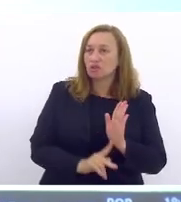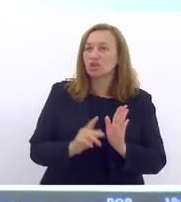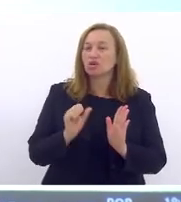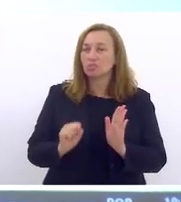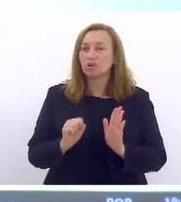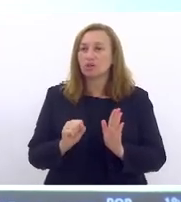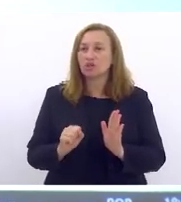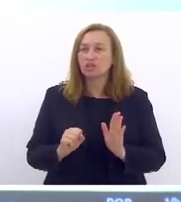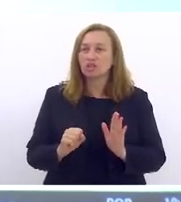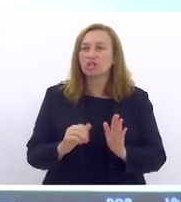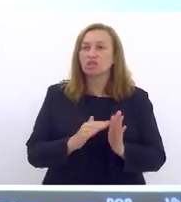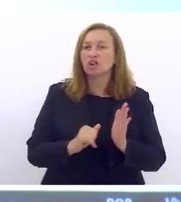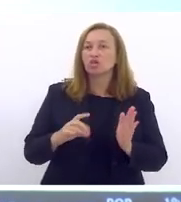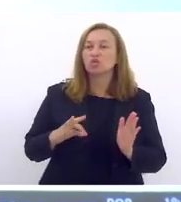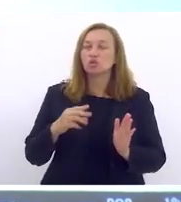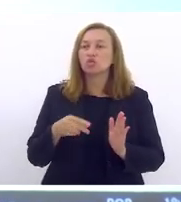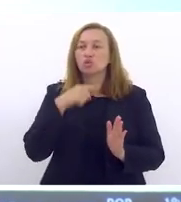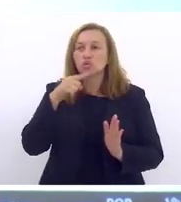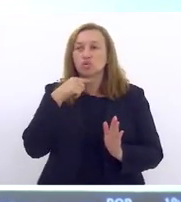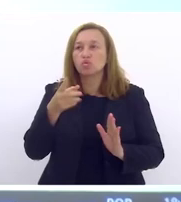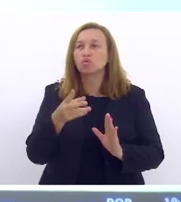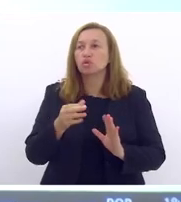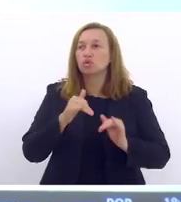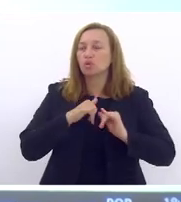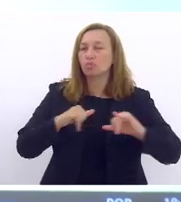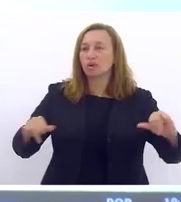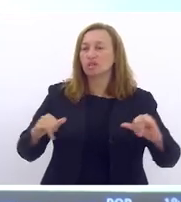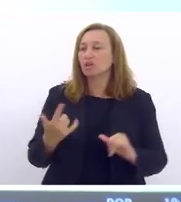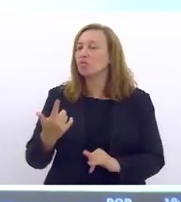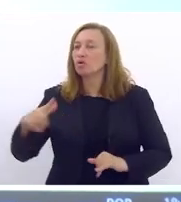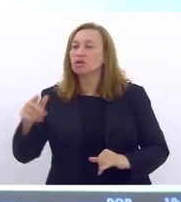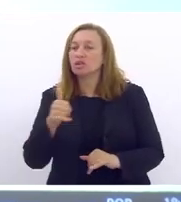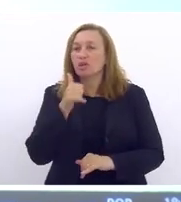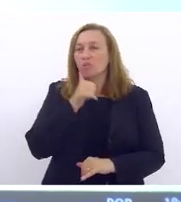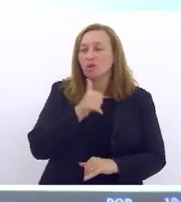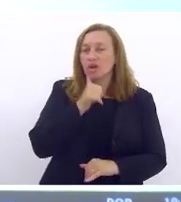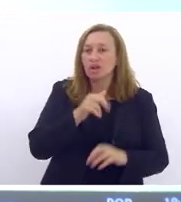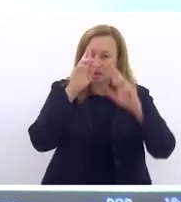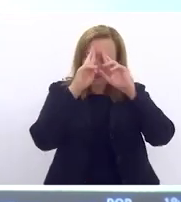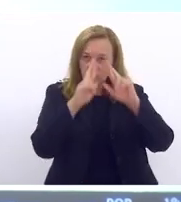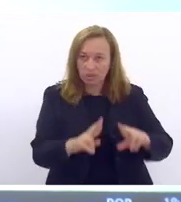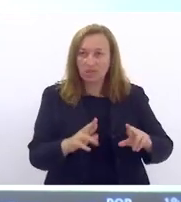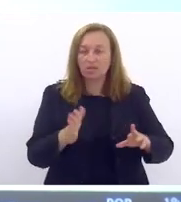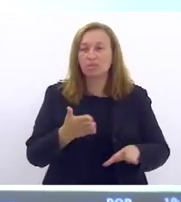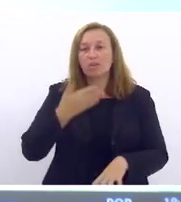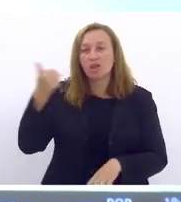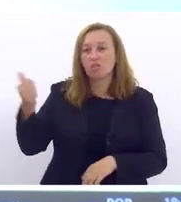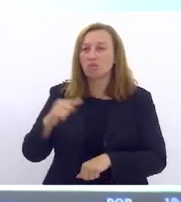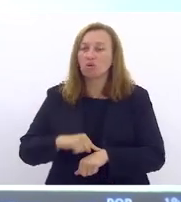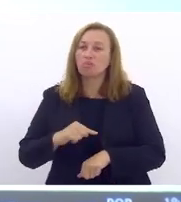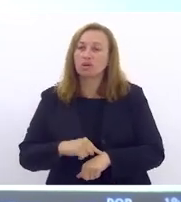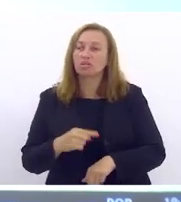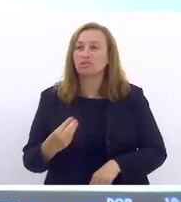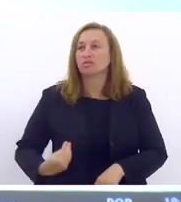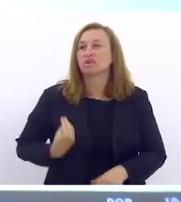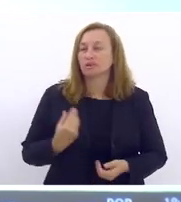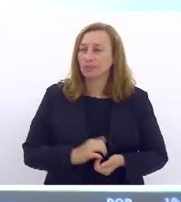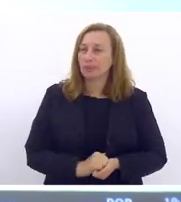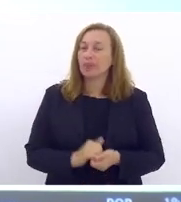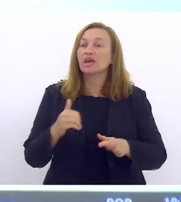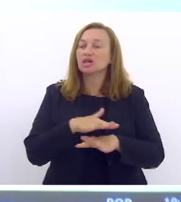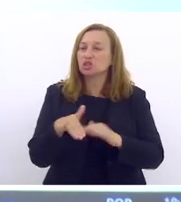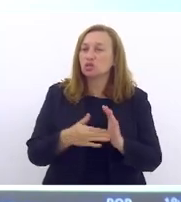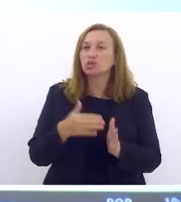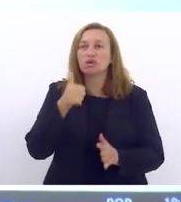as minhas dúvidas e anseios e dividir com outras mulheres o mesmo desejo de ser respeitada no melhor momento da minha vida. E que todas as